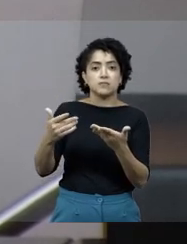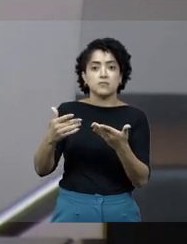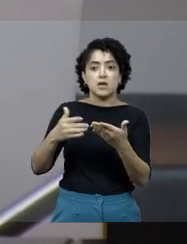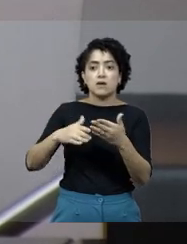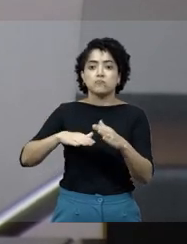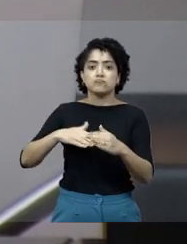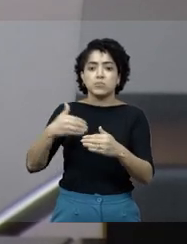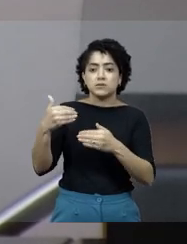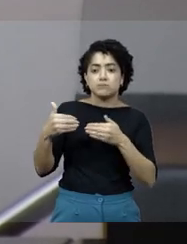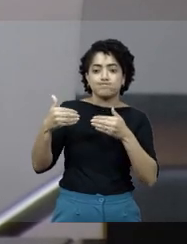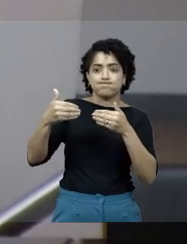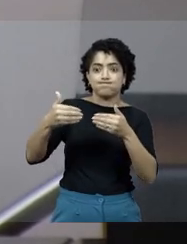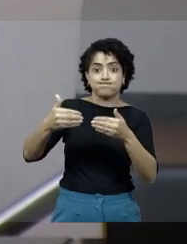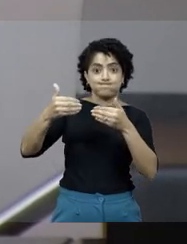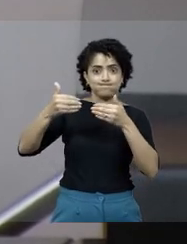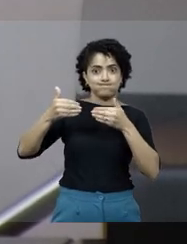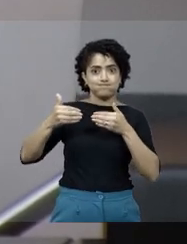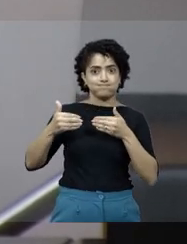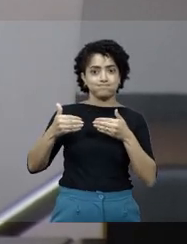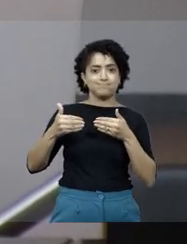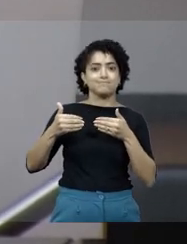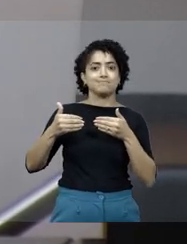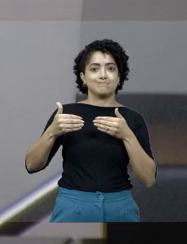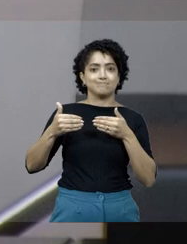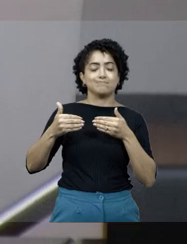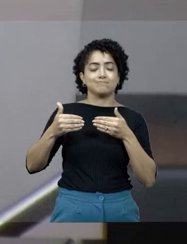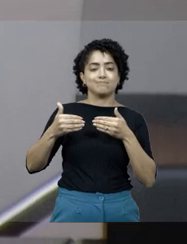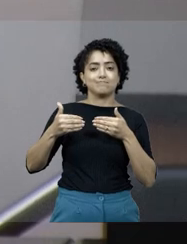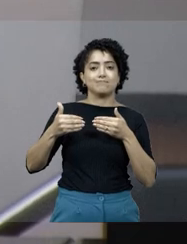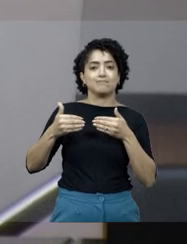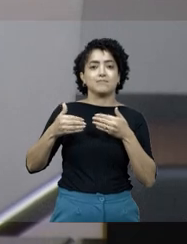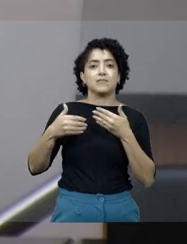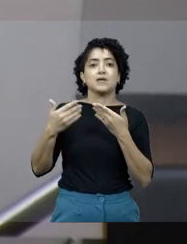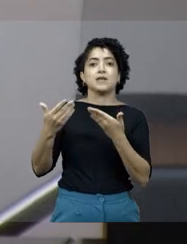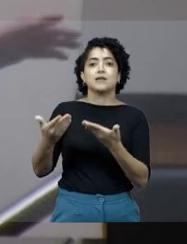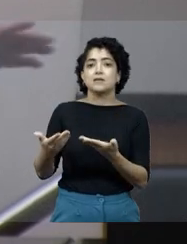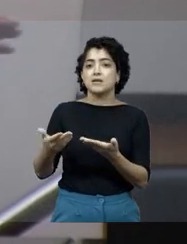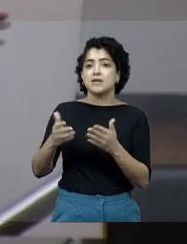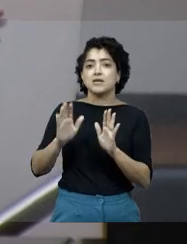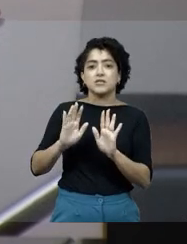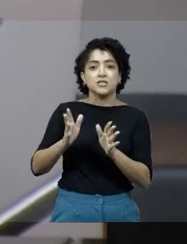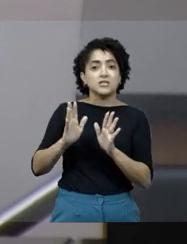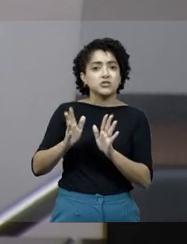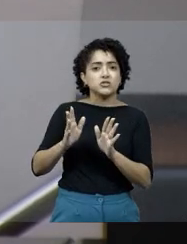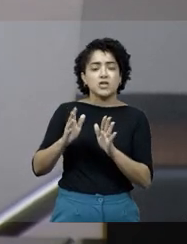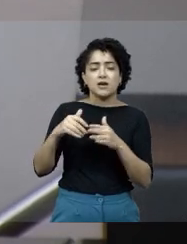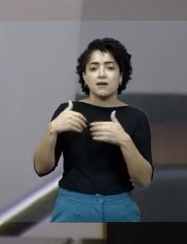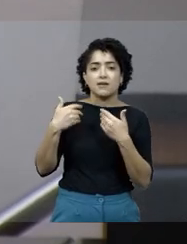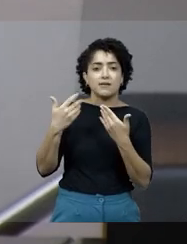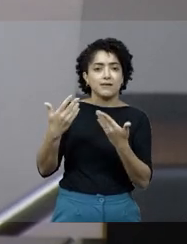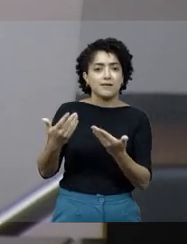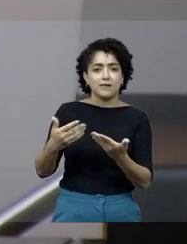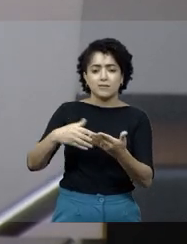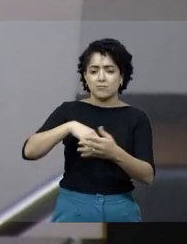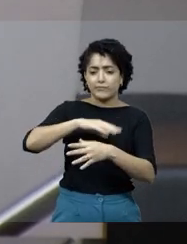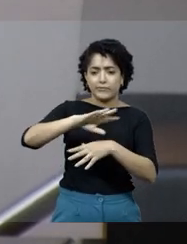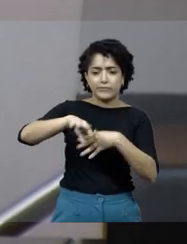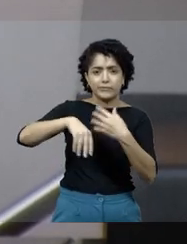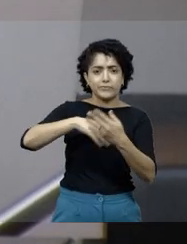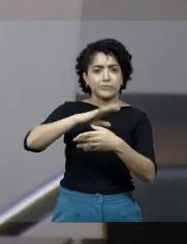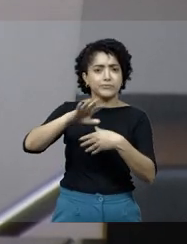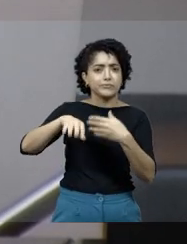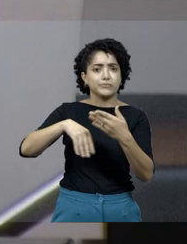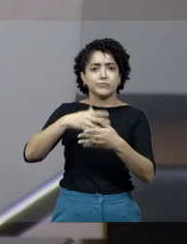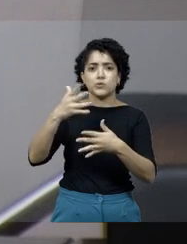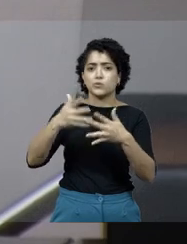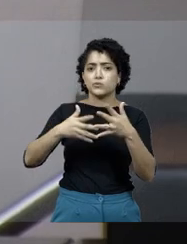um passo para trás, não ficar com o governador no final de semana, que eles já estabeleceram a lambança.